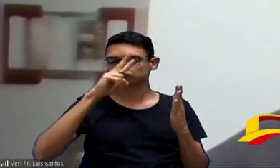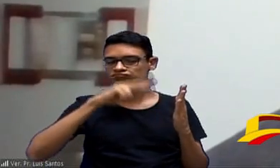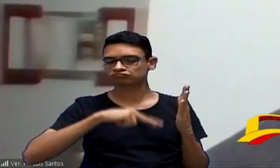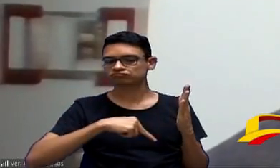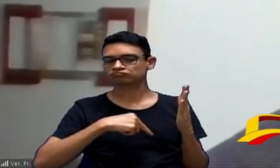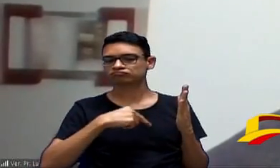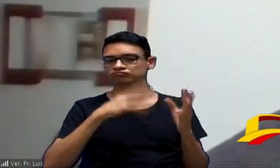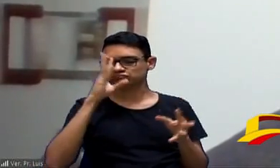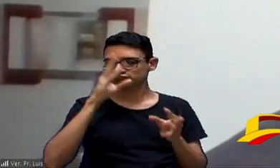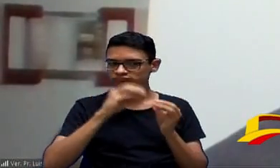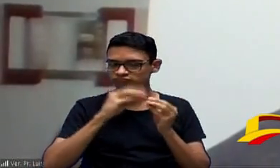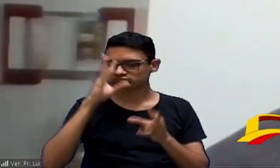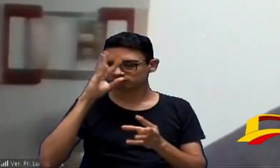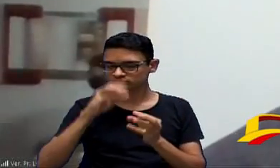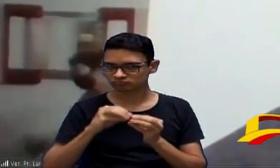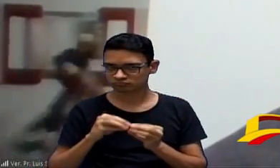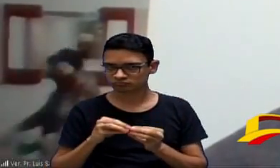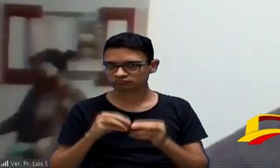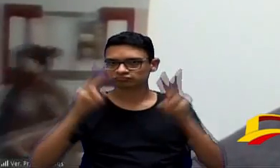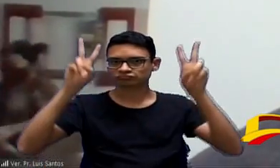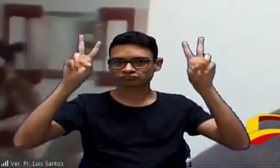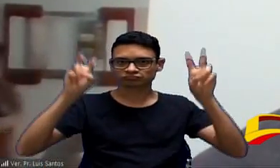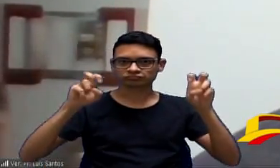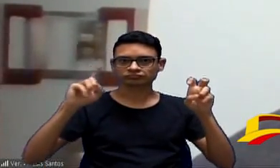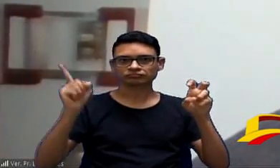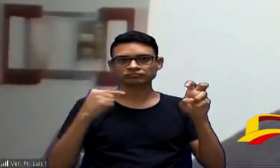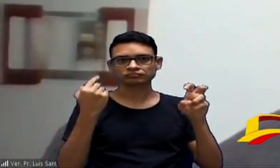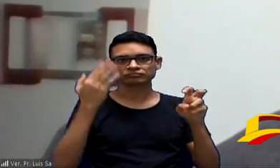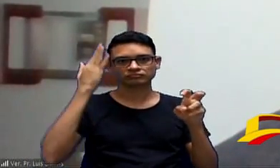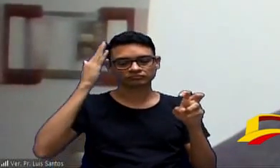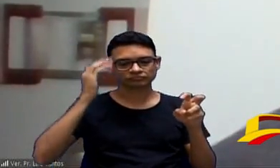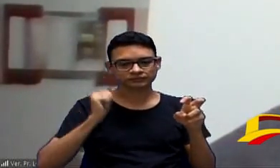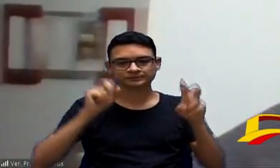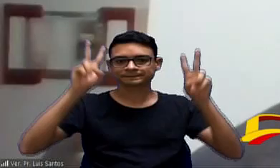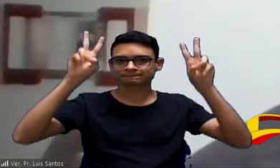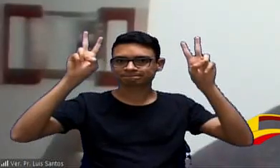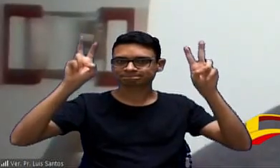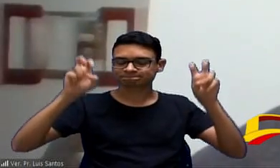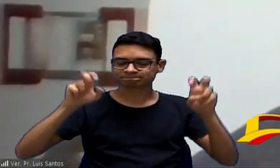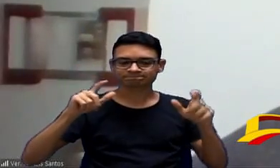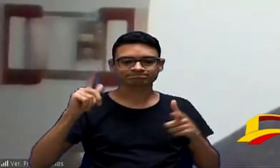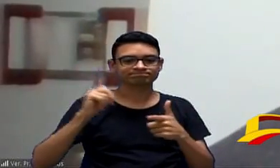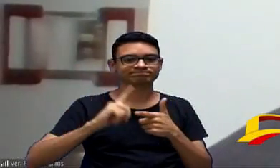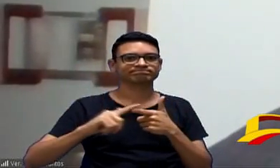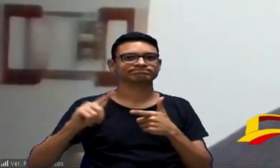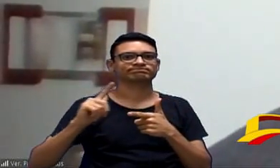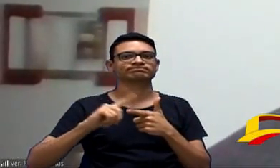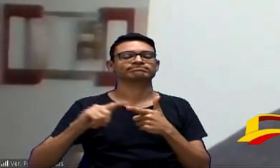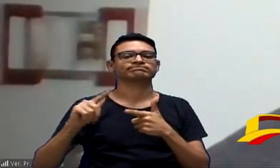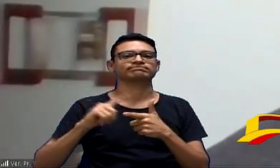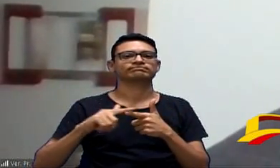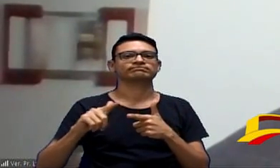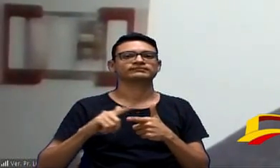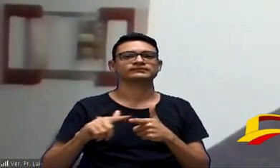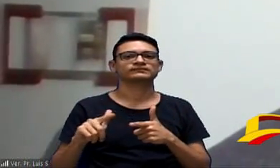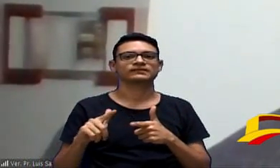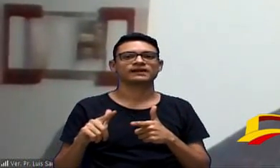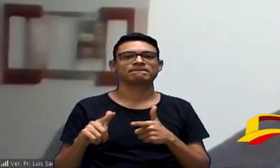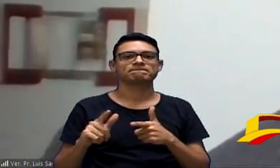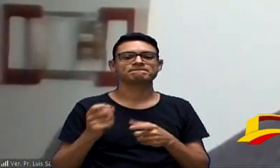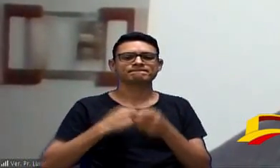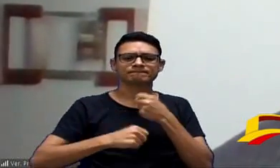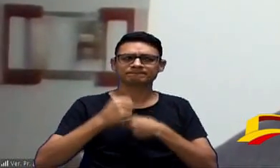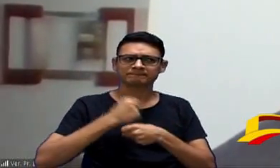a respeito desse tema, que todos nós sabemos é um tema polêmico. Eu, no ano passado, ou foi